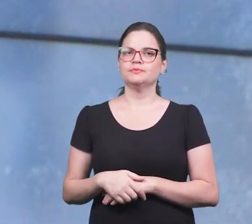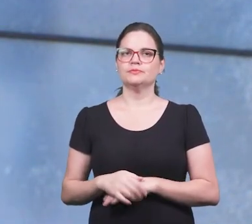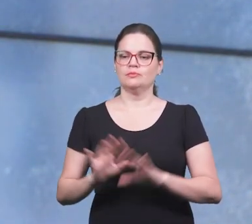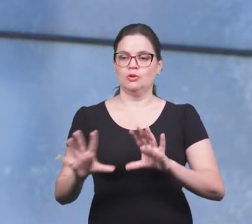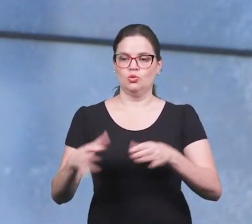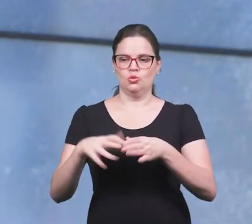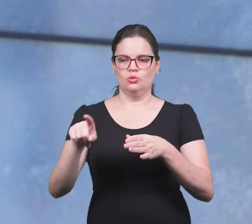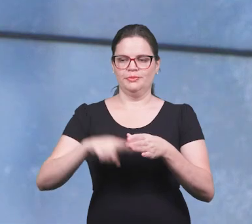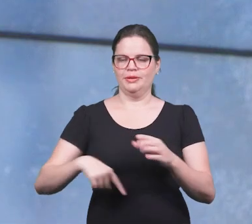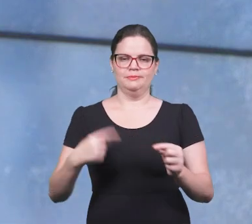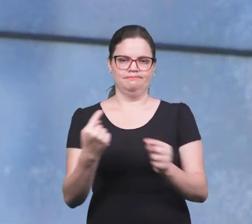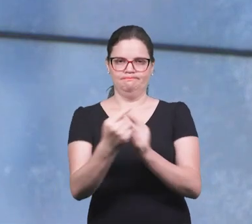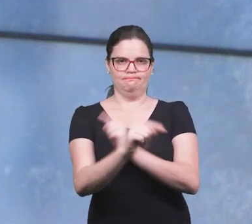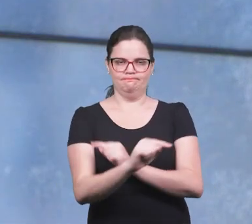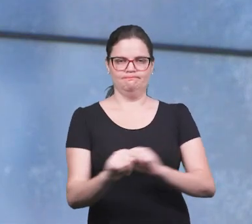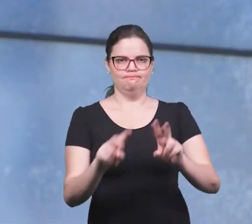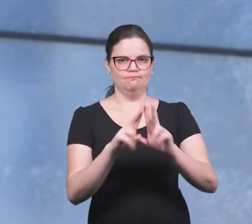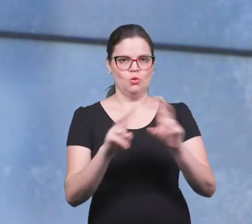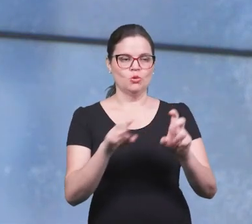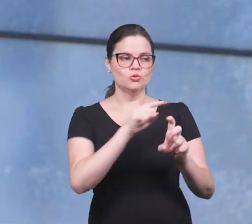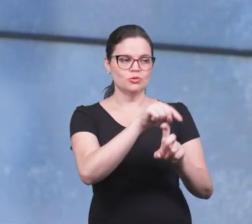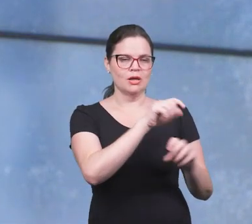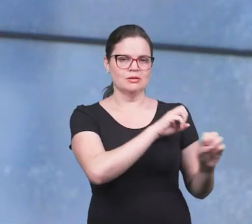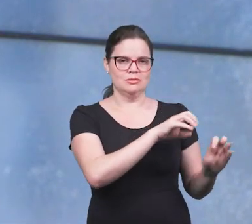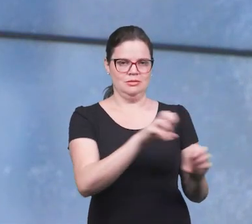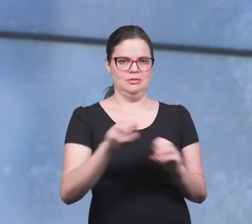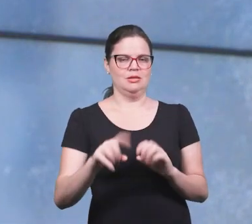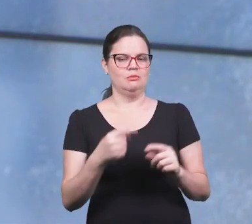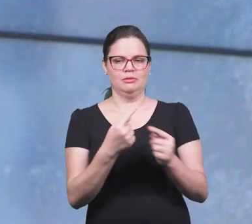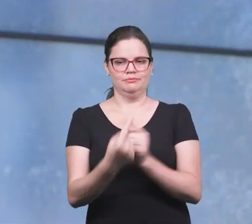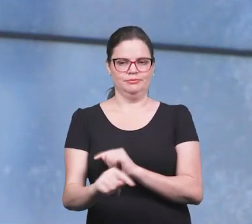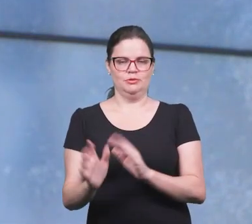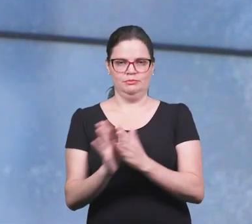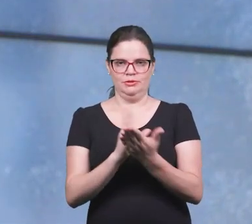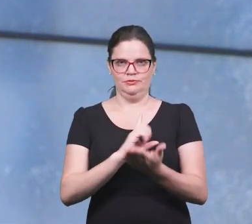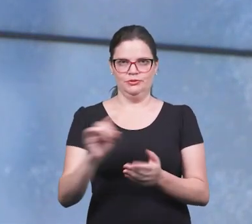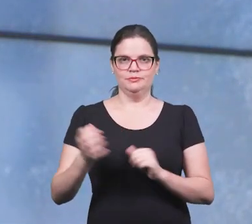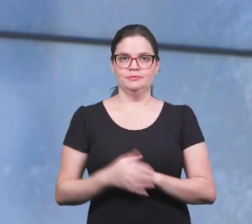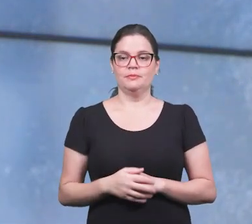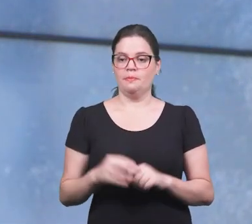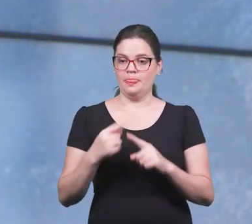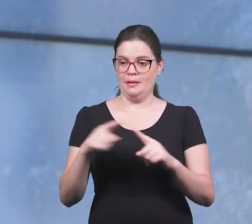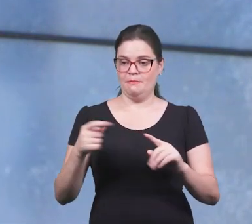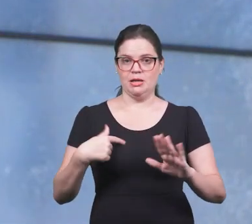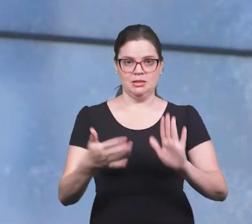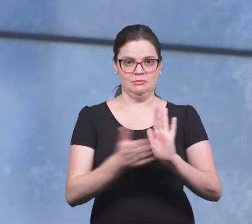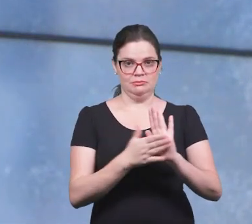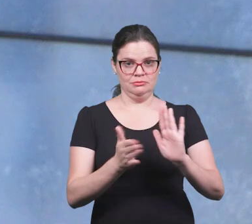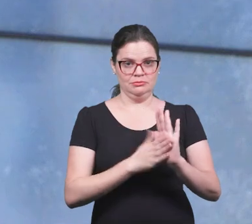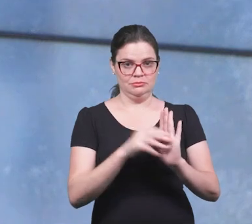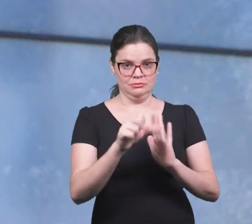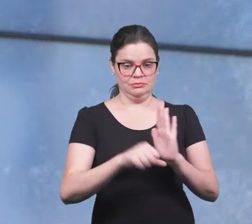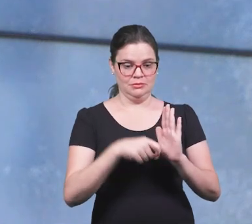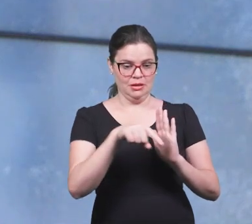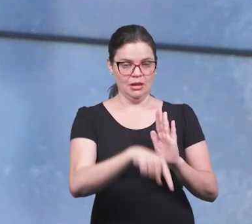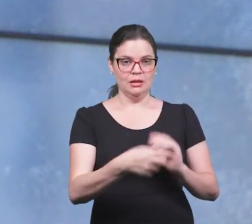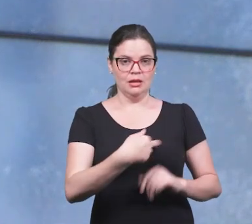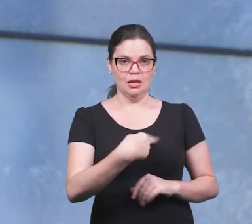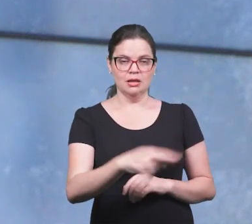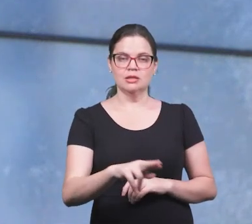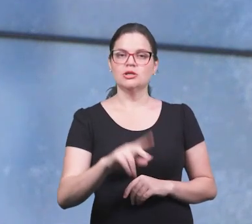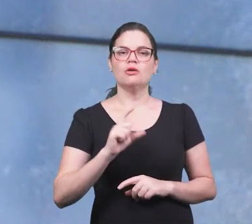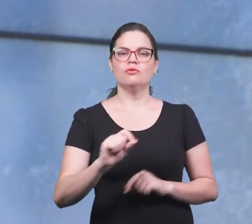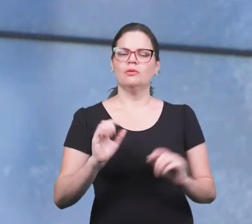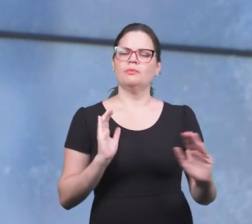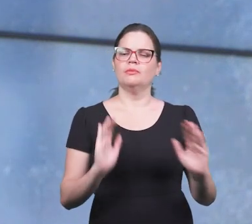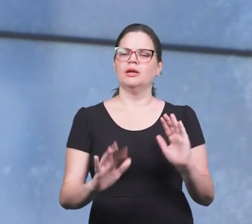reforma acontecesse, na realidade, o momento ali da igreja era um